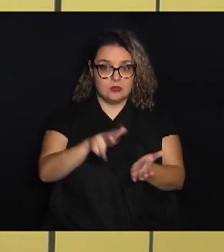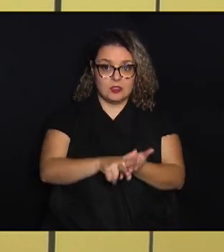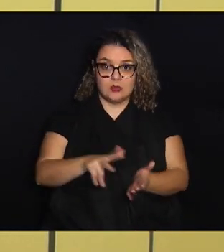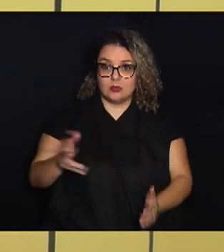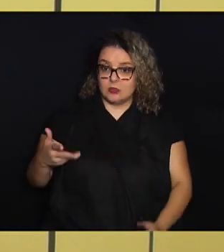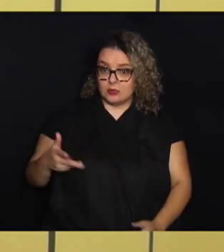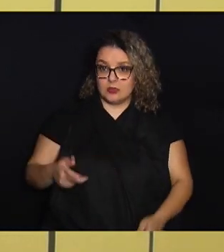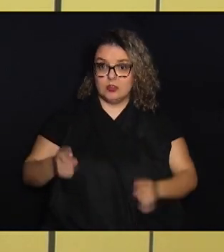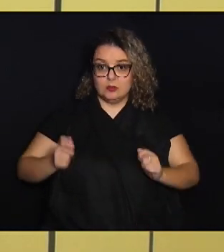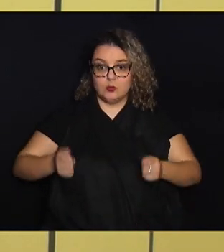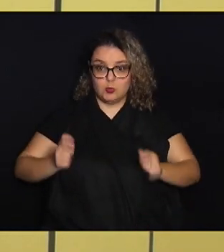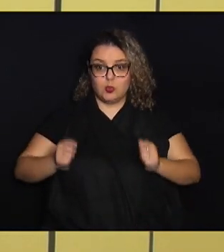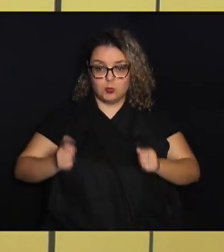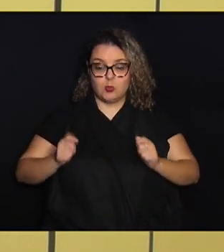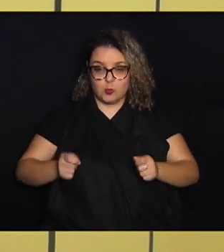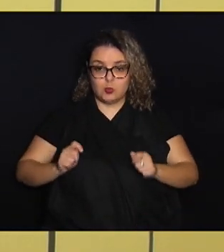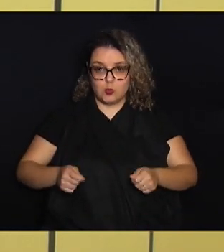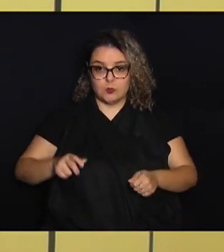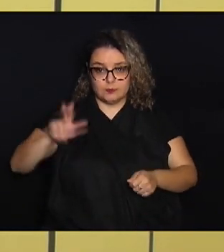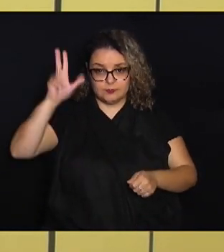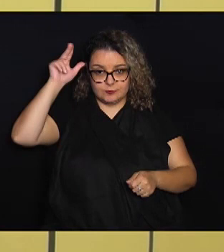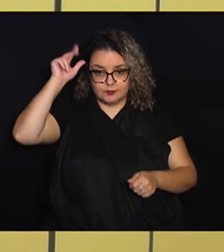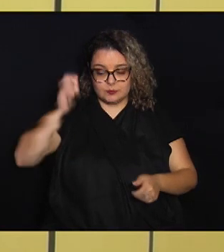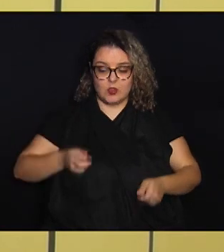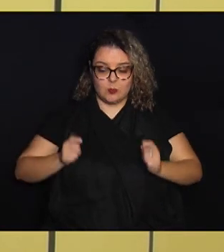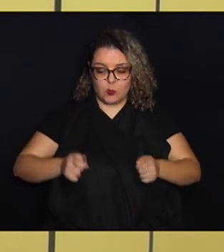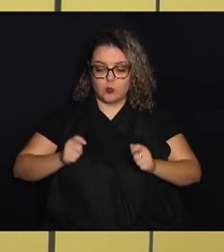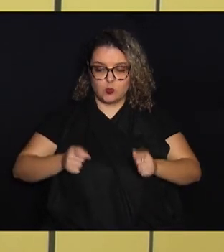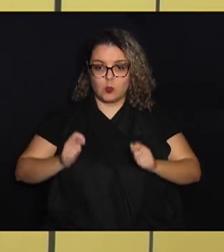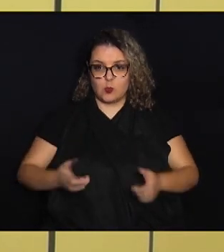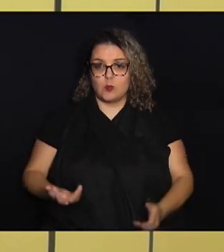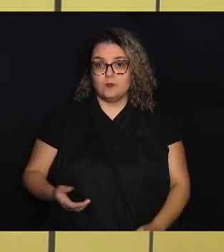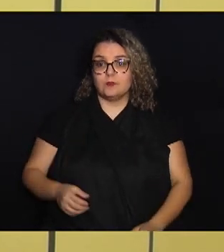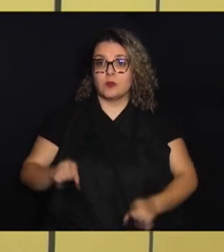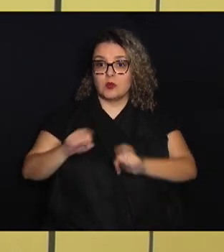da carroça, o sistema sanitário da